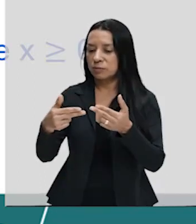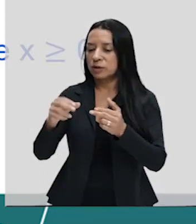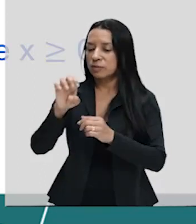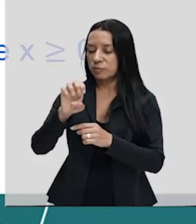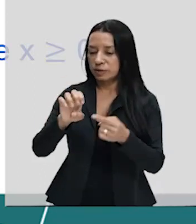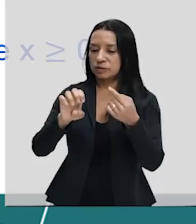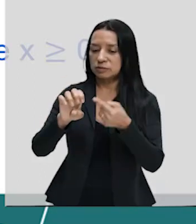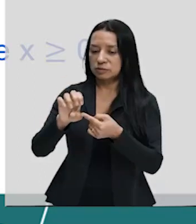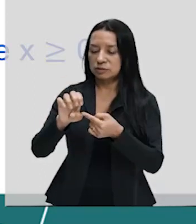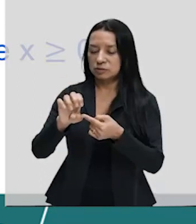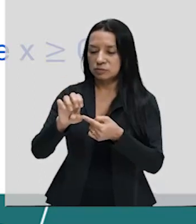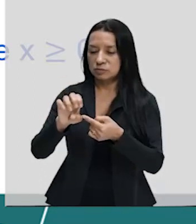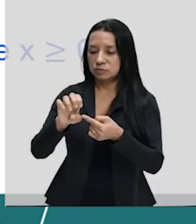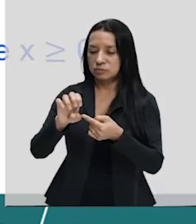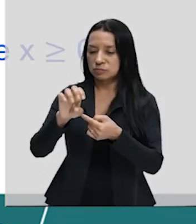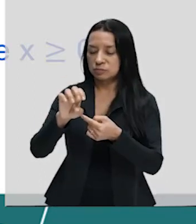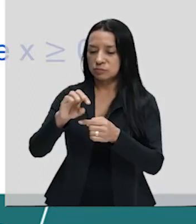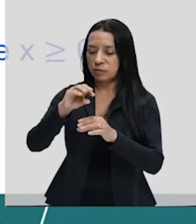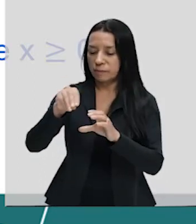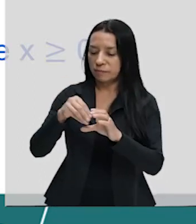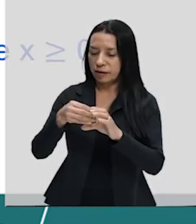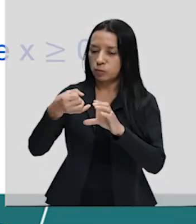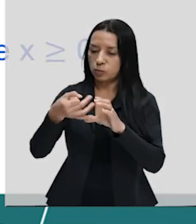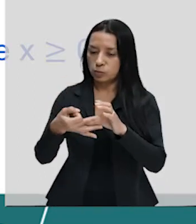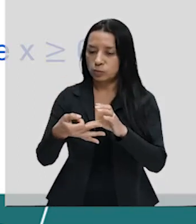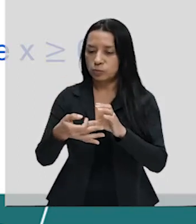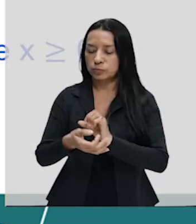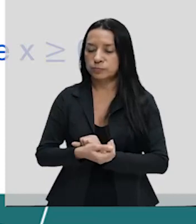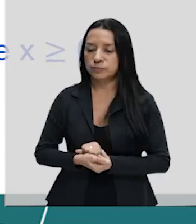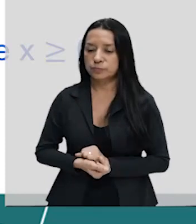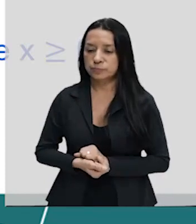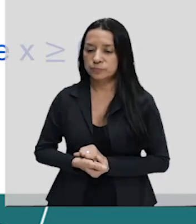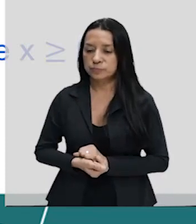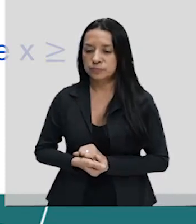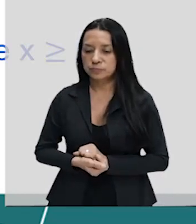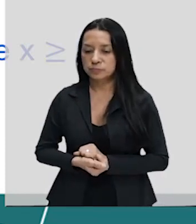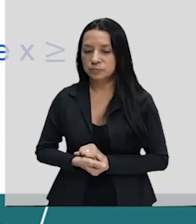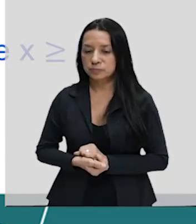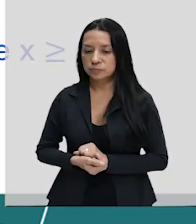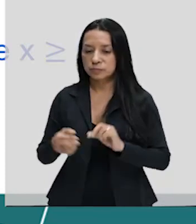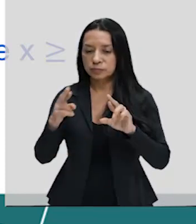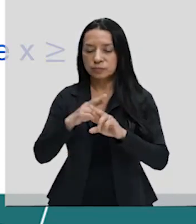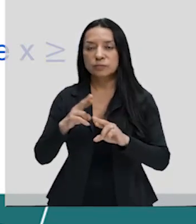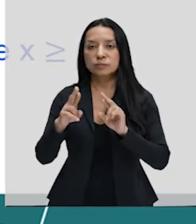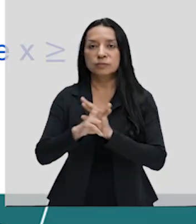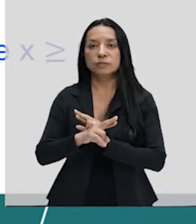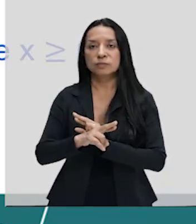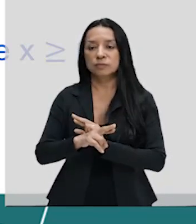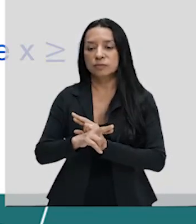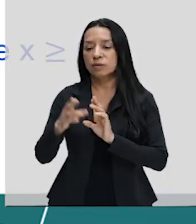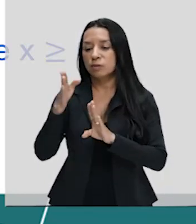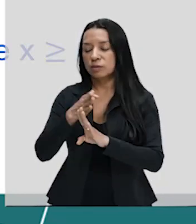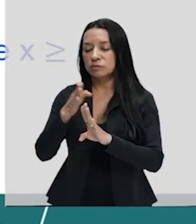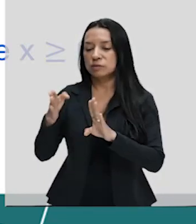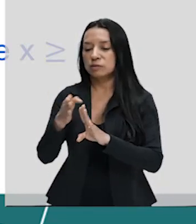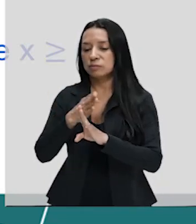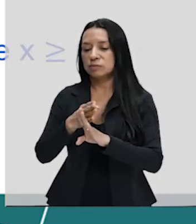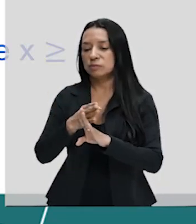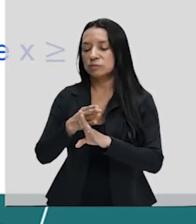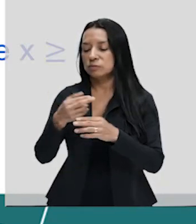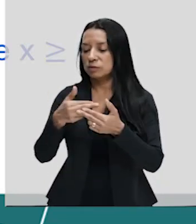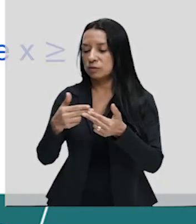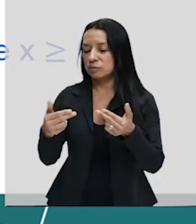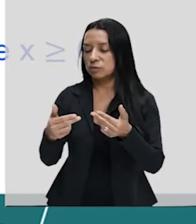Ele está dentro, literalmente colocado aqui nesse conjunto, tá bom? Então, a relação aqui é entre elemento e